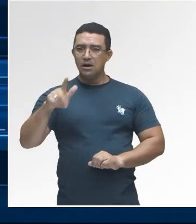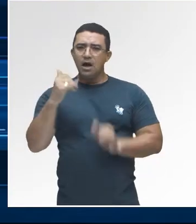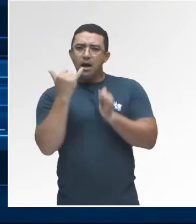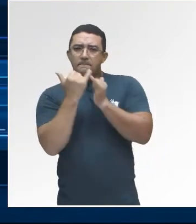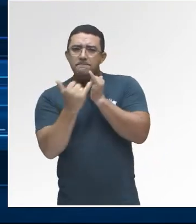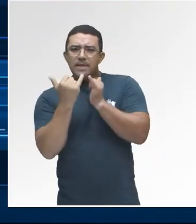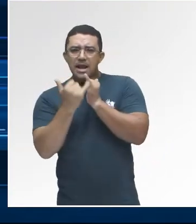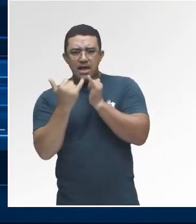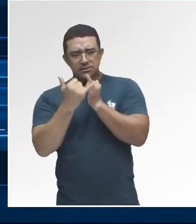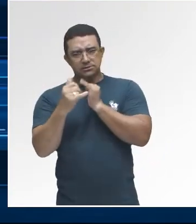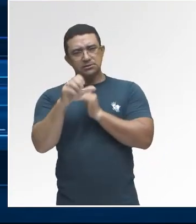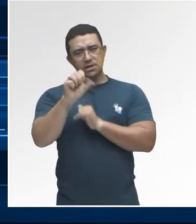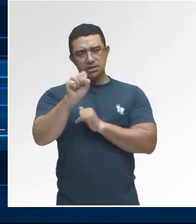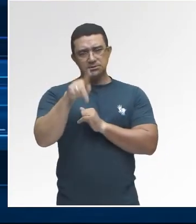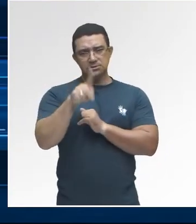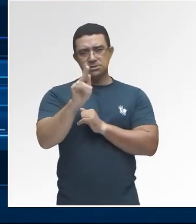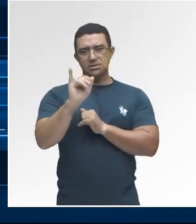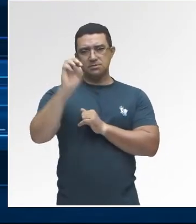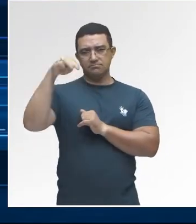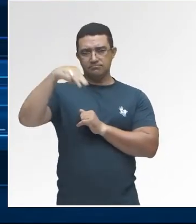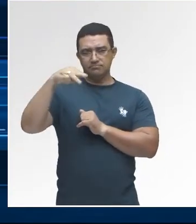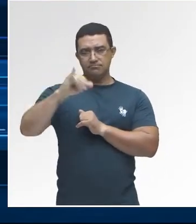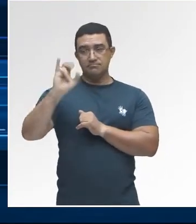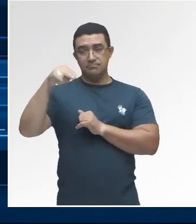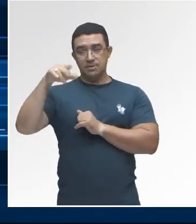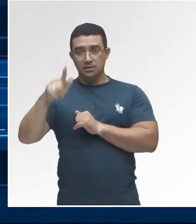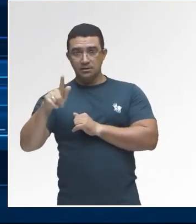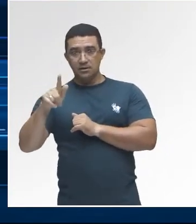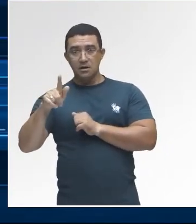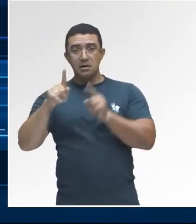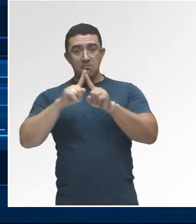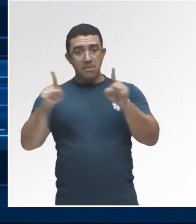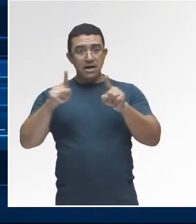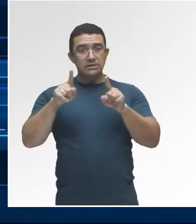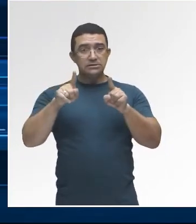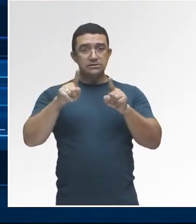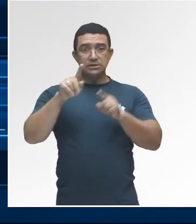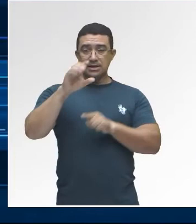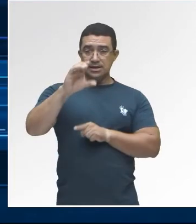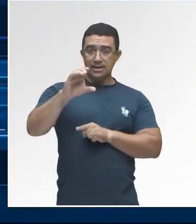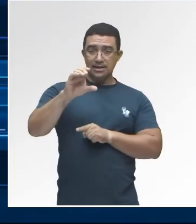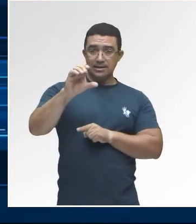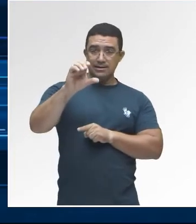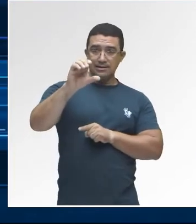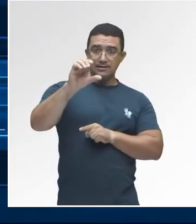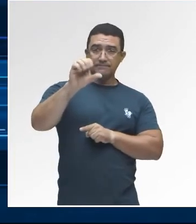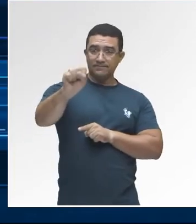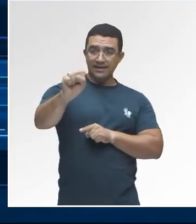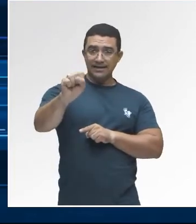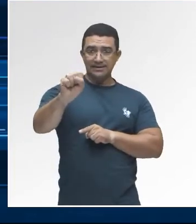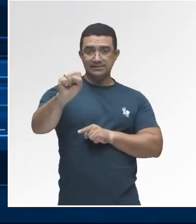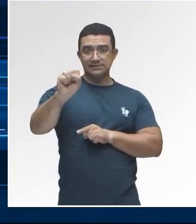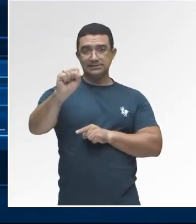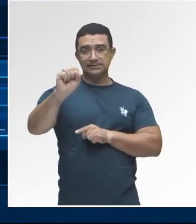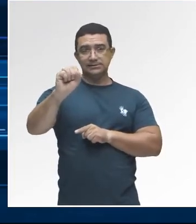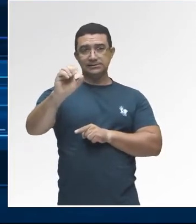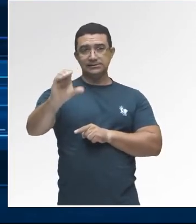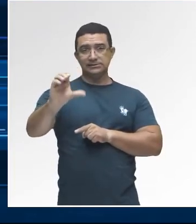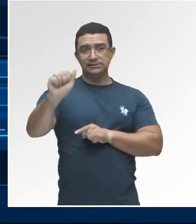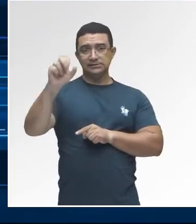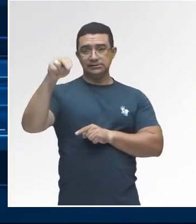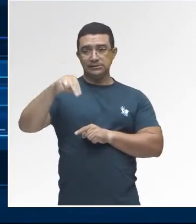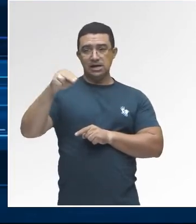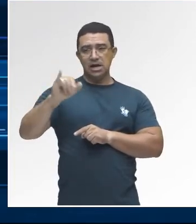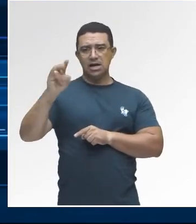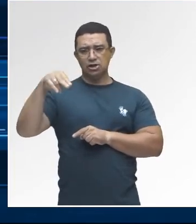com skimming, só que ela é um pouquinho mais específica. Ou seja, por exemplo, você tem um texto e você tem